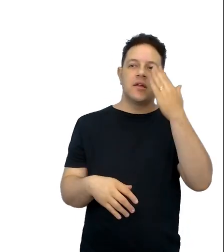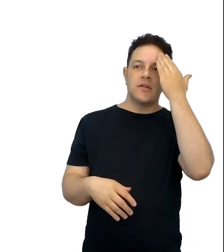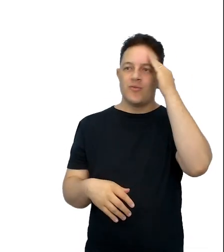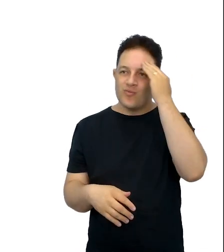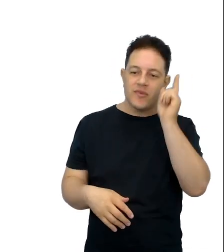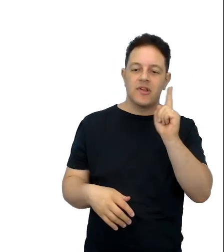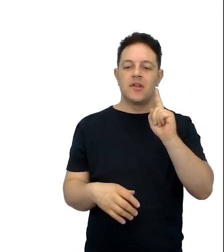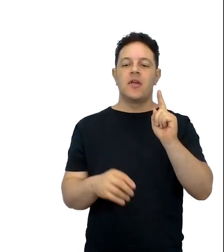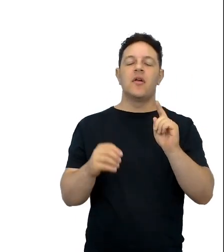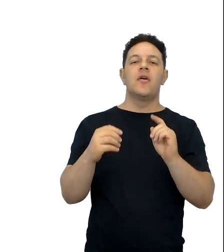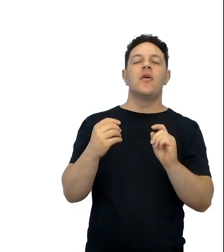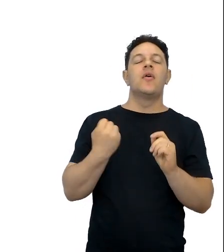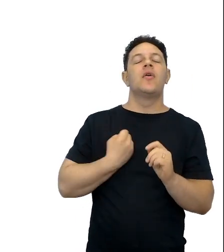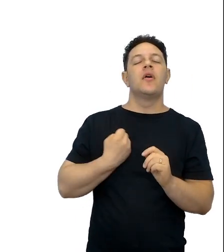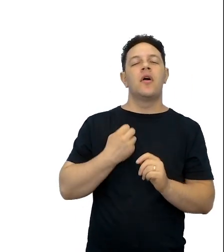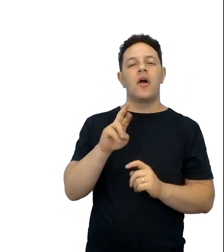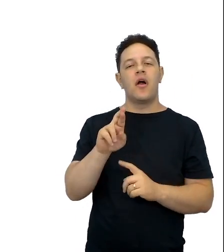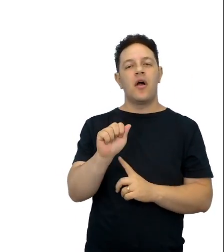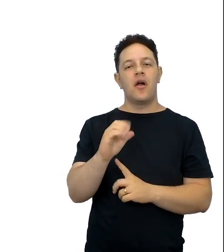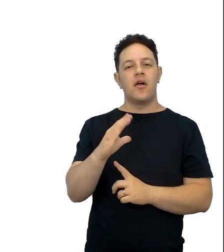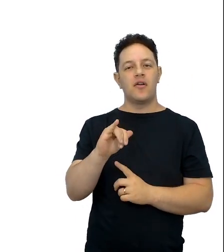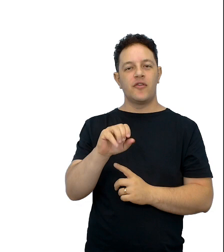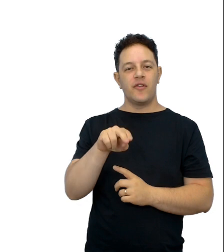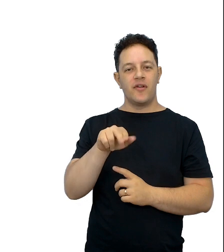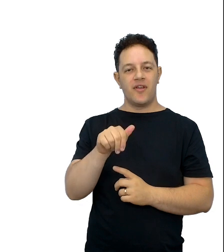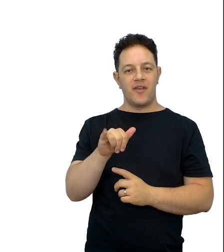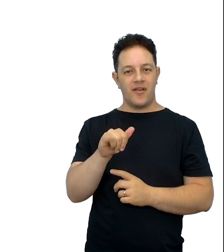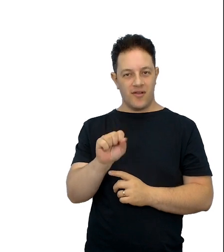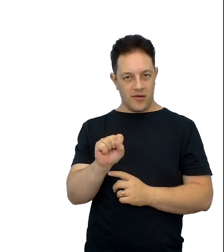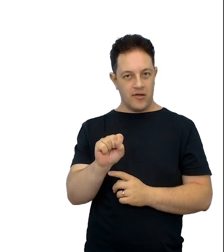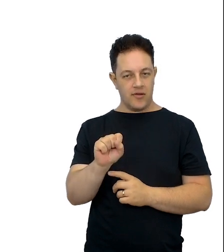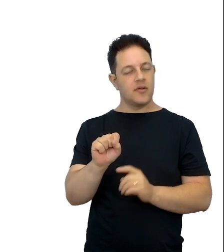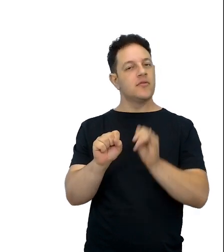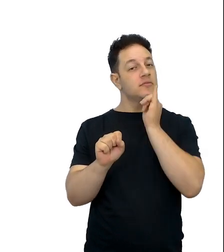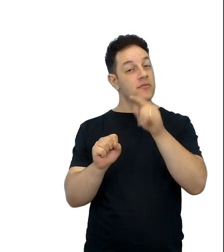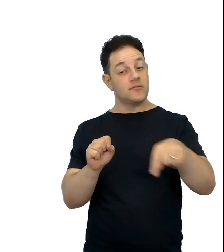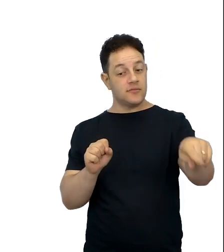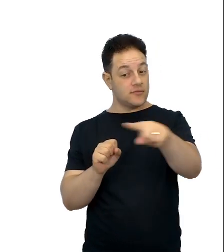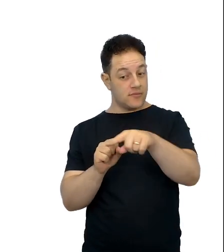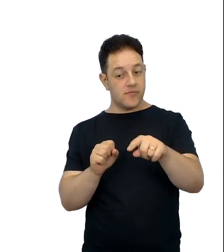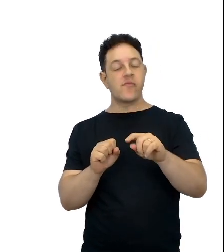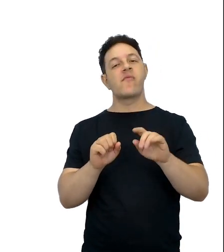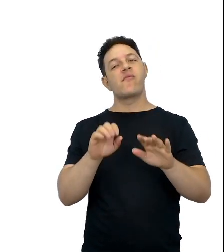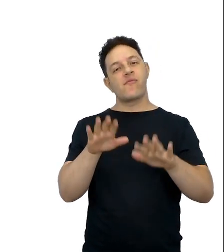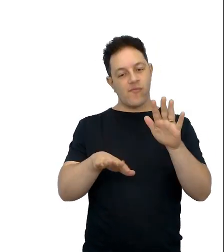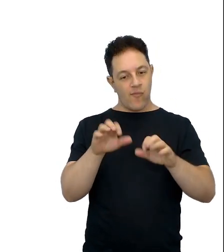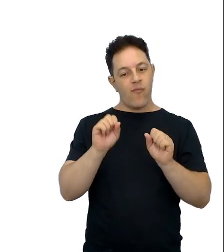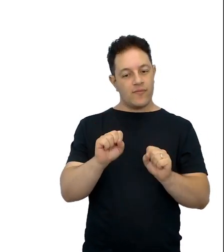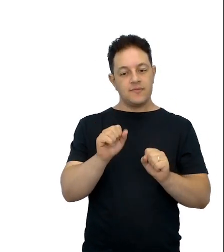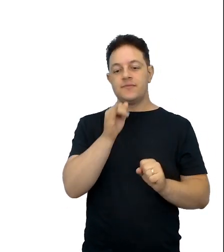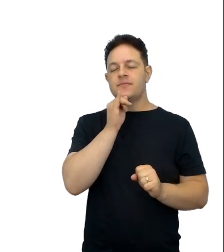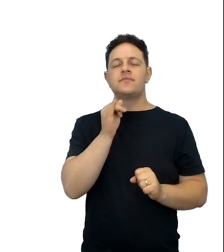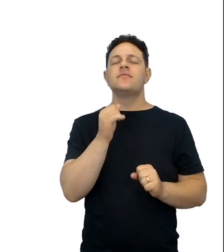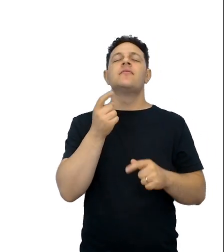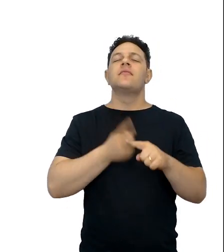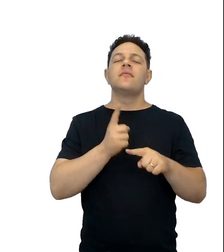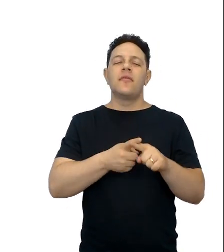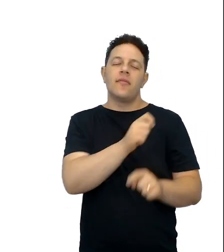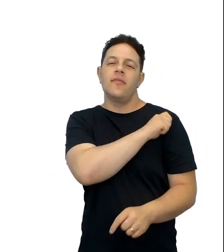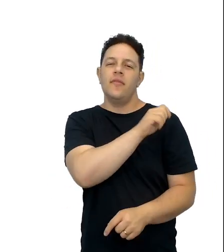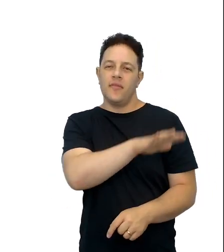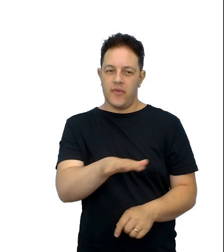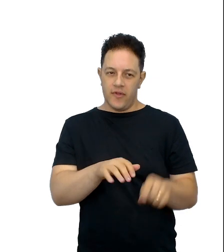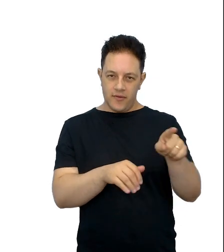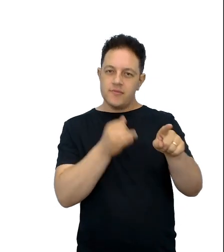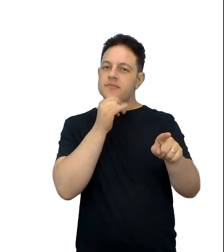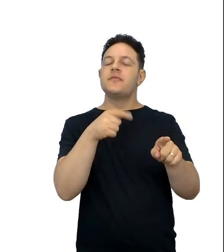números racionais. Vocês até já devem ter, vocês fazem isso, né, vamos supor, por que o aluno,